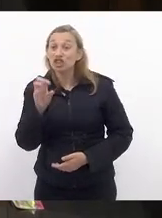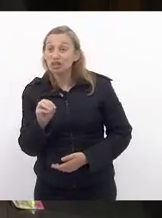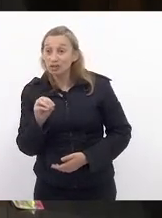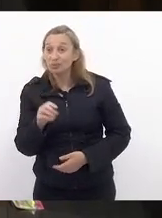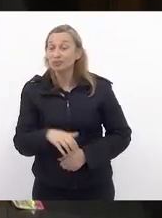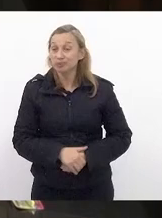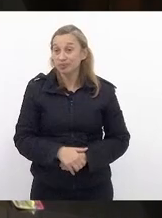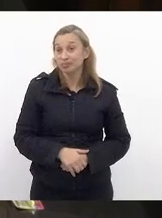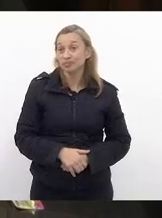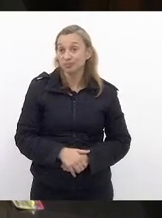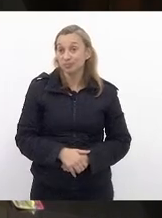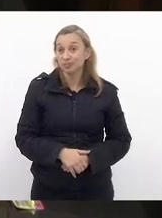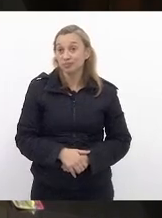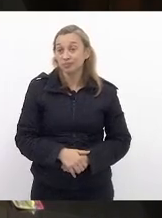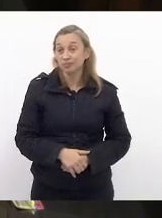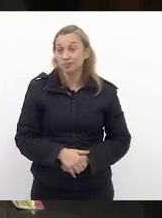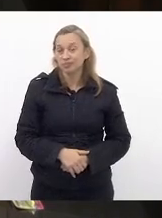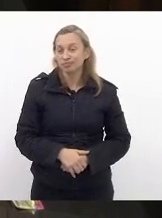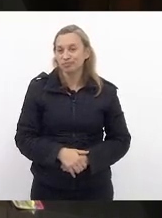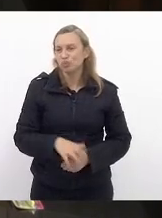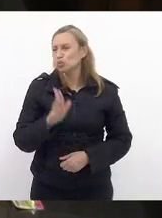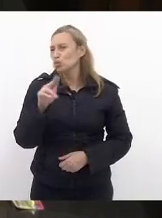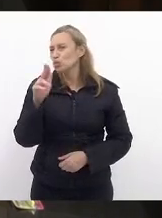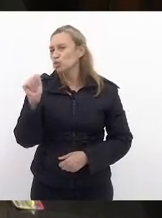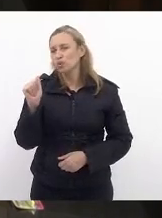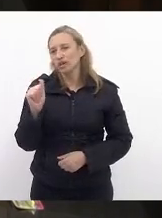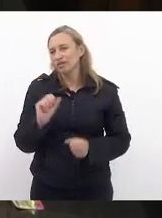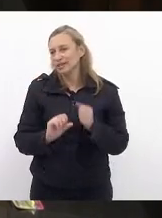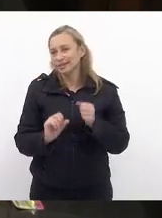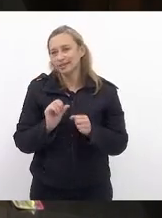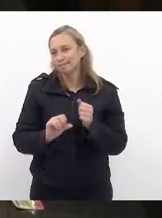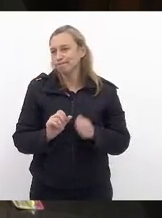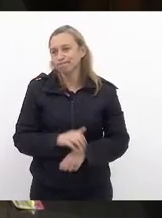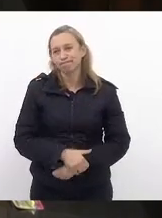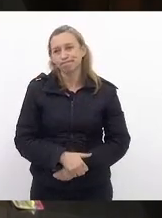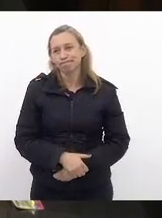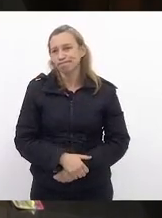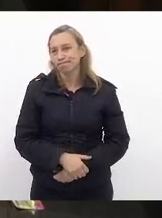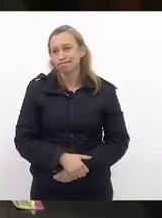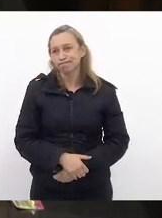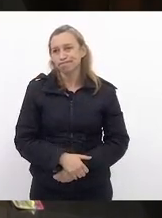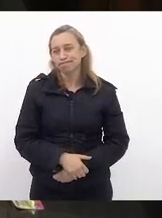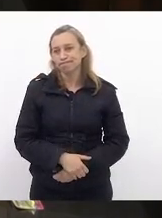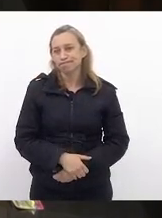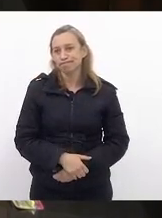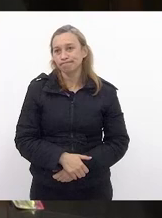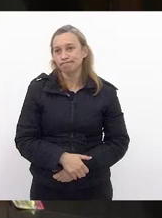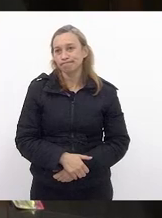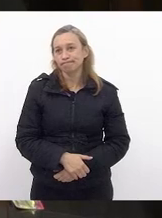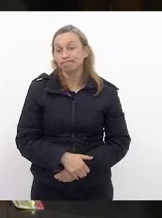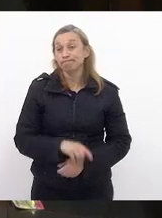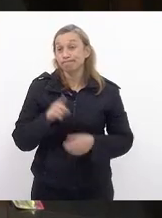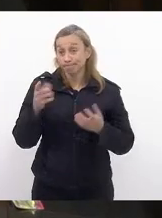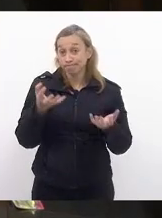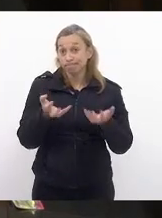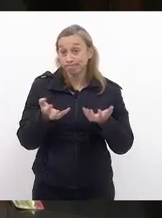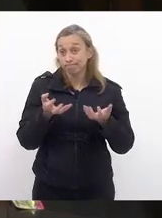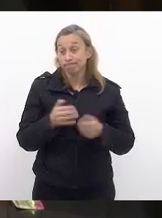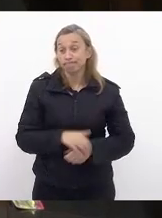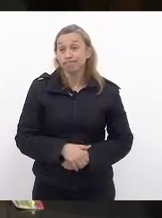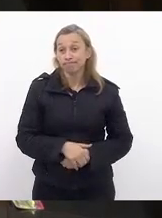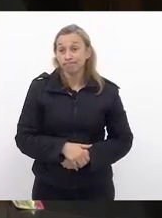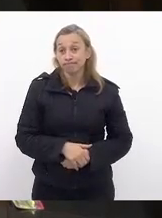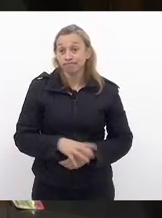Gualberto chama Eu jamais faria isso Ah pois ele quer